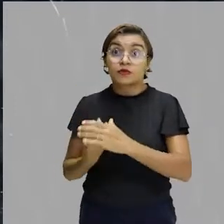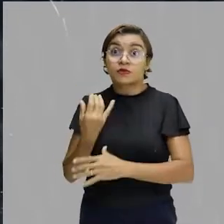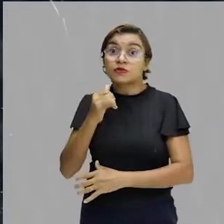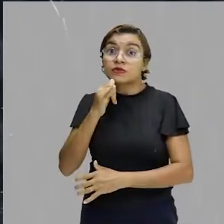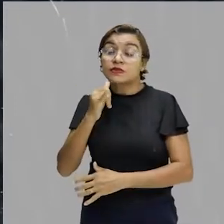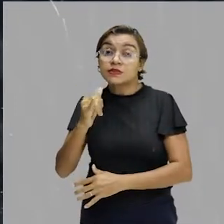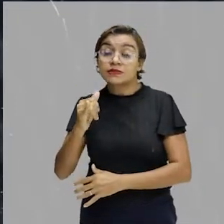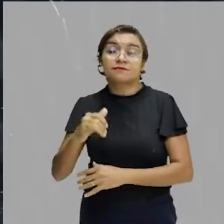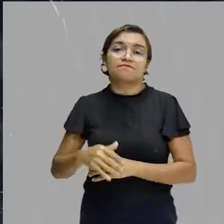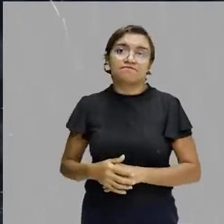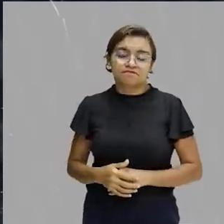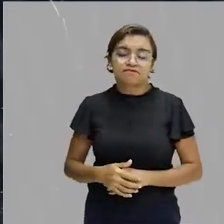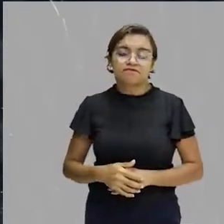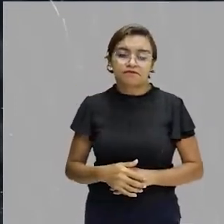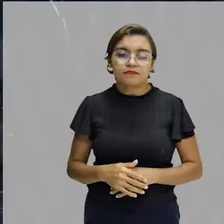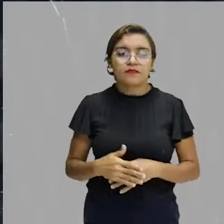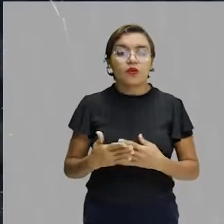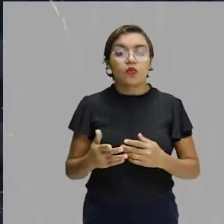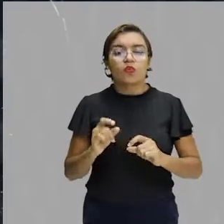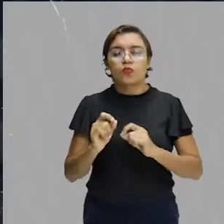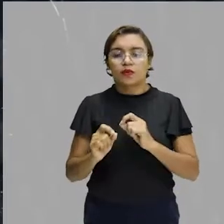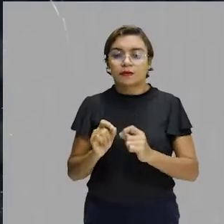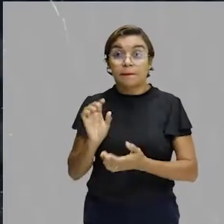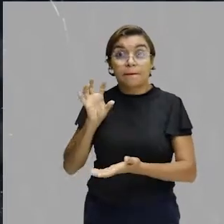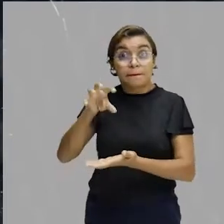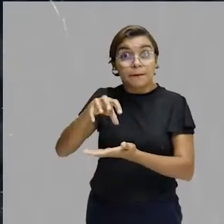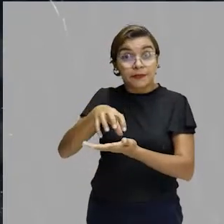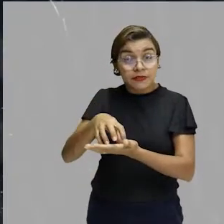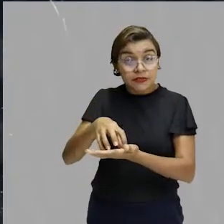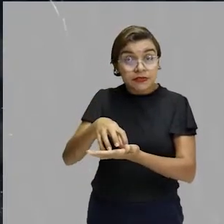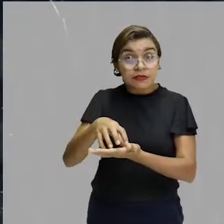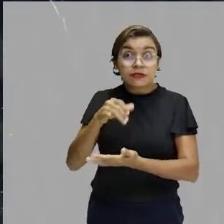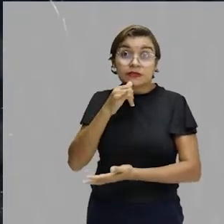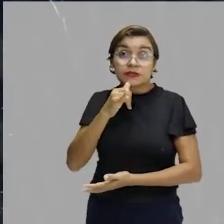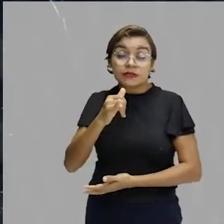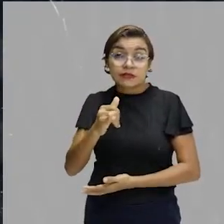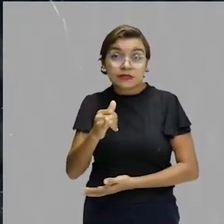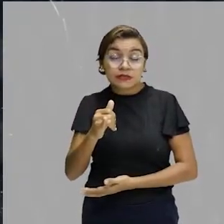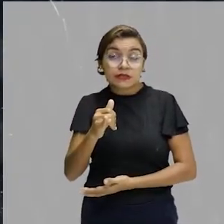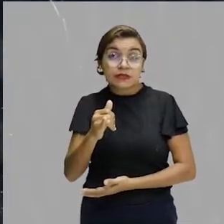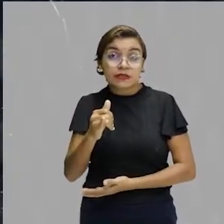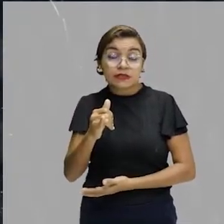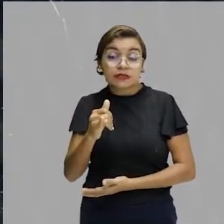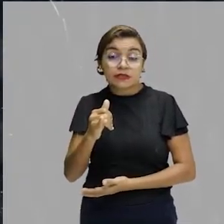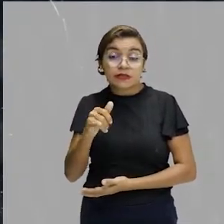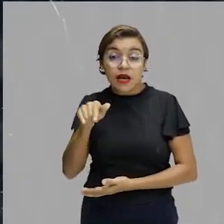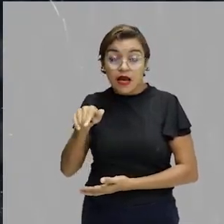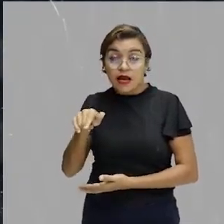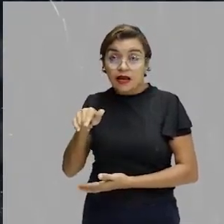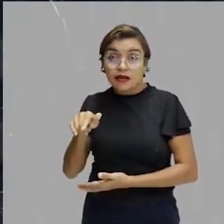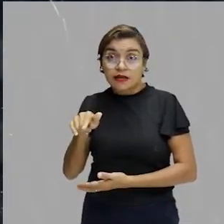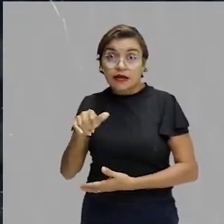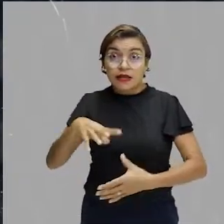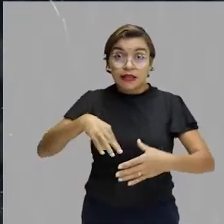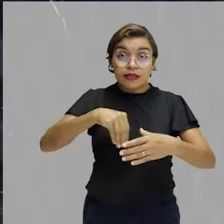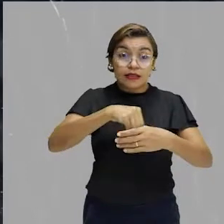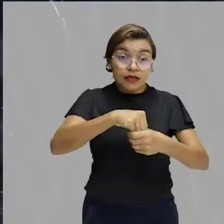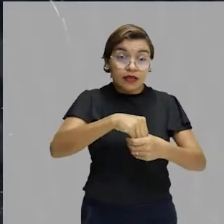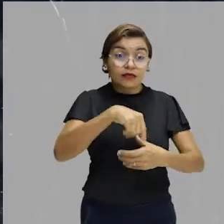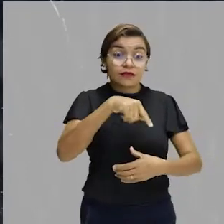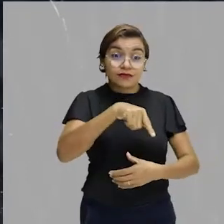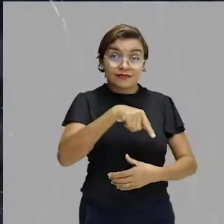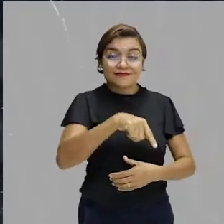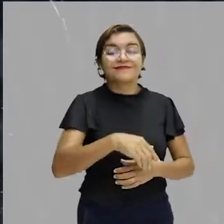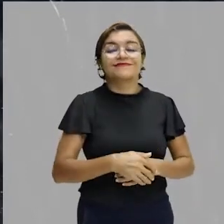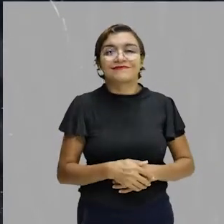elétrica. Ou seja, a matriz elétrica ela está inserida na matriz energética. A matriz energética ela